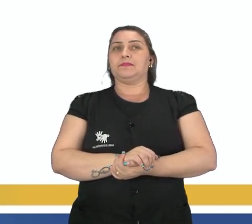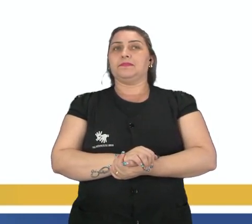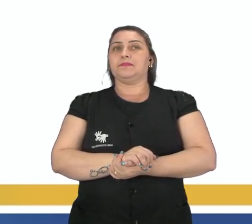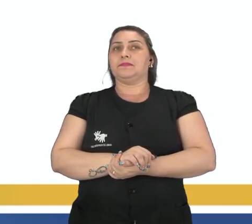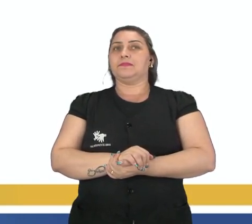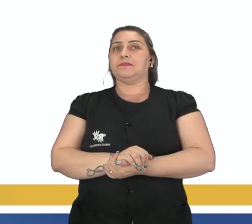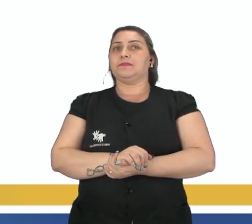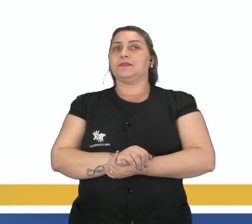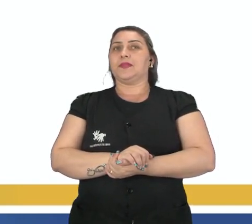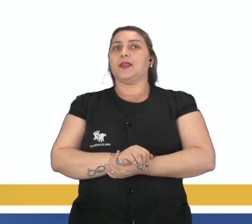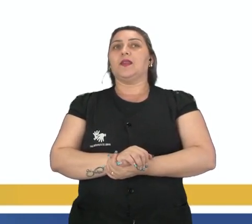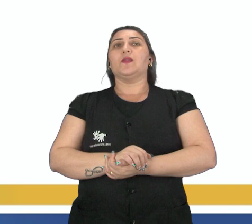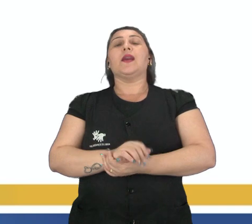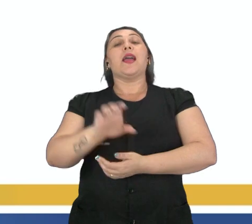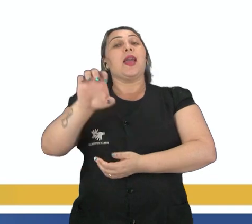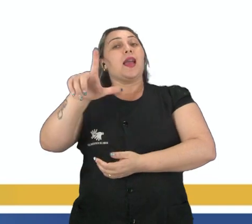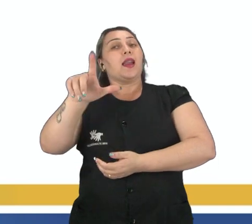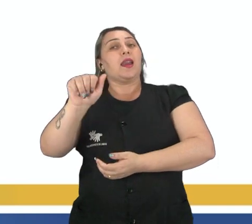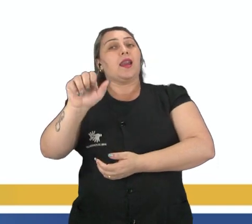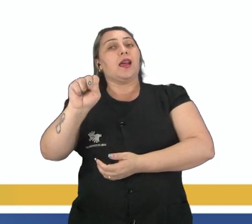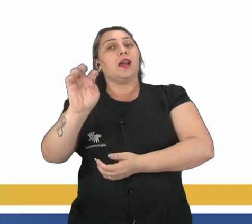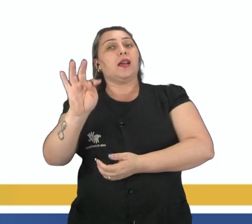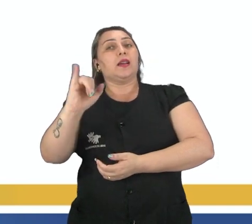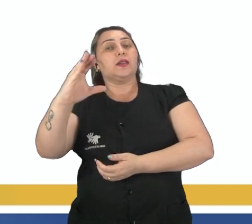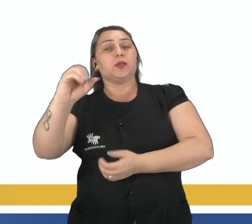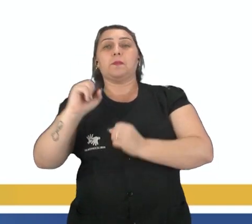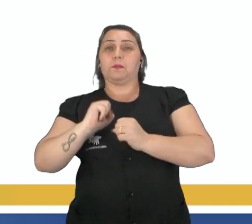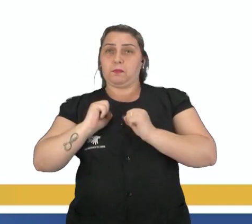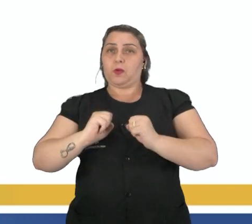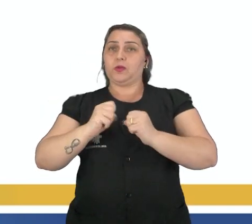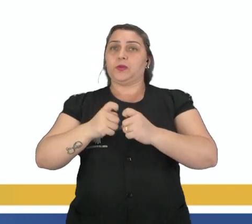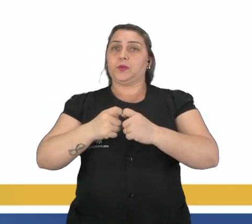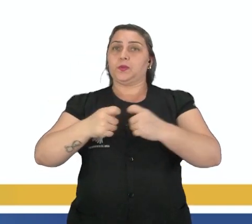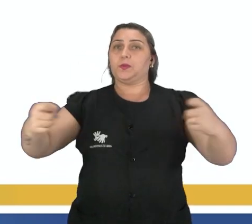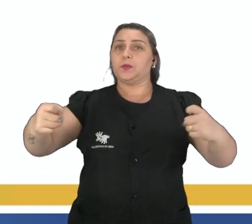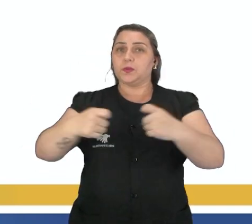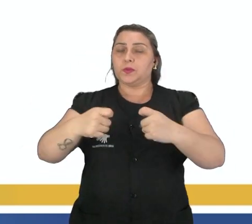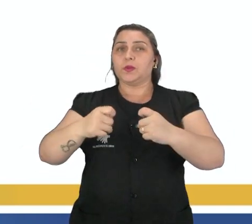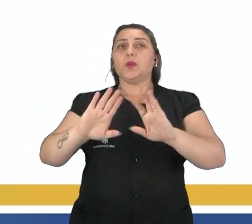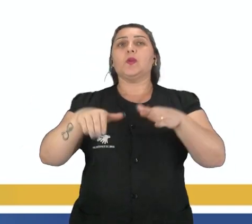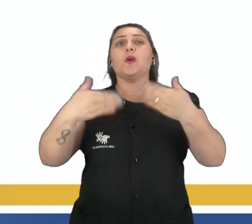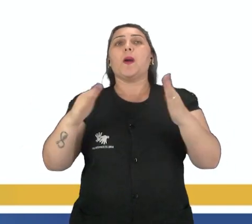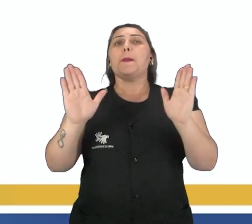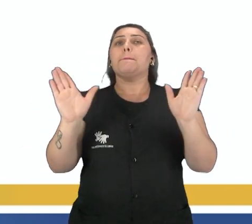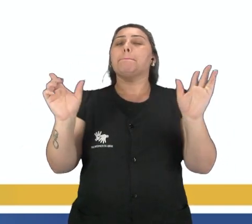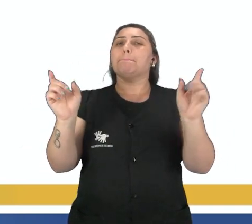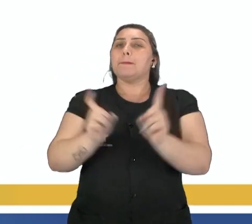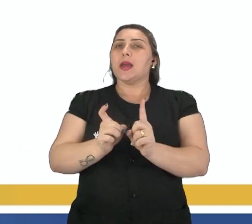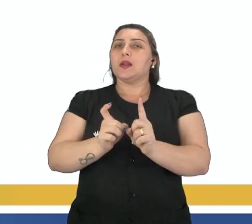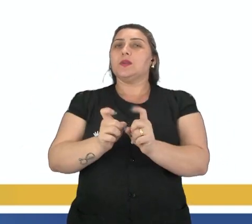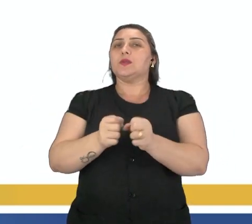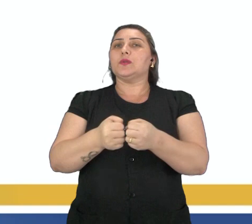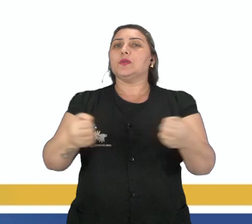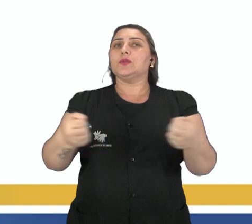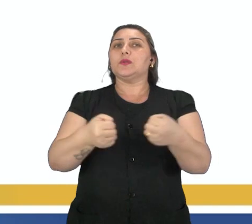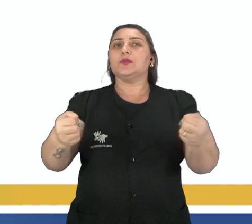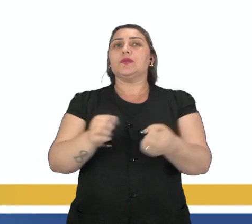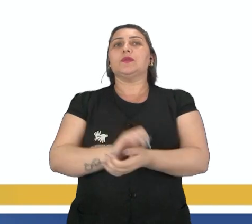Nesse caso, o mais flexível é o elástico, né? Ele pode ir e voltar. E qual que é o menos